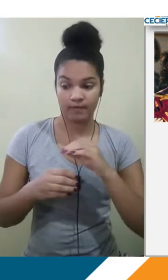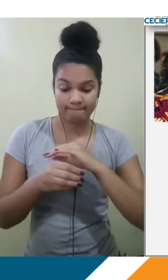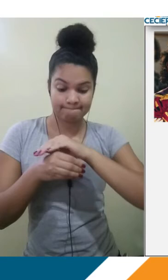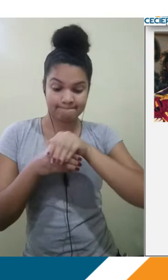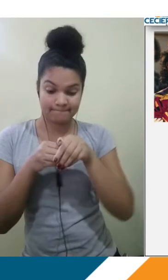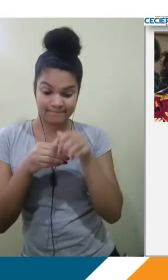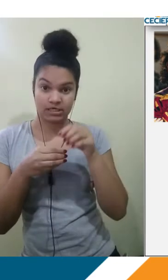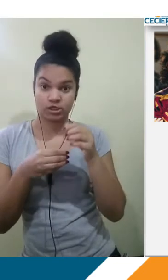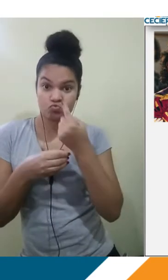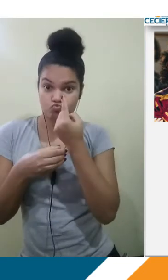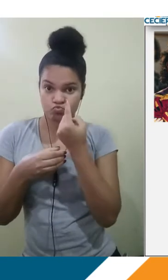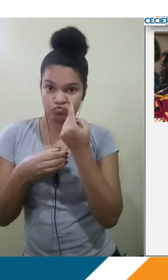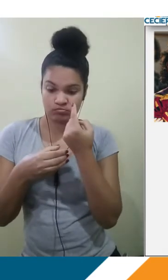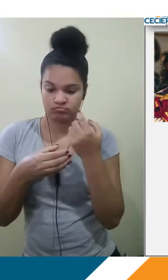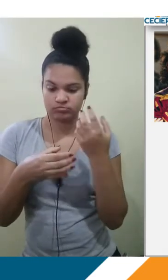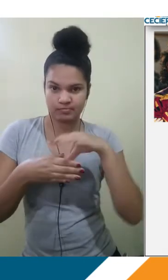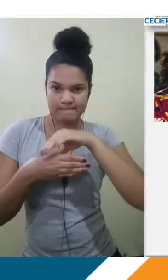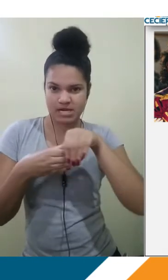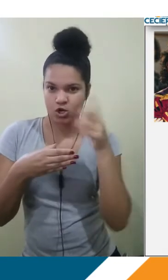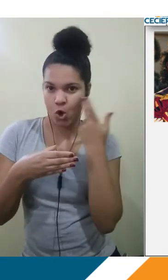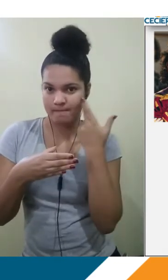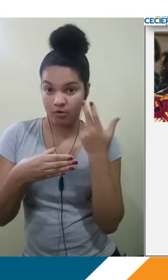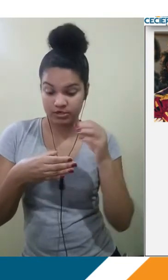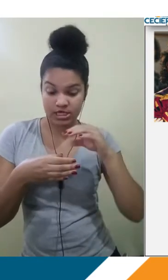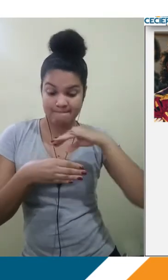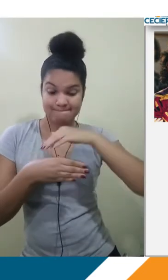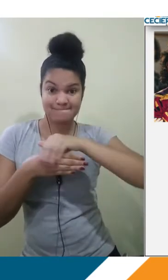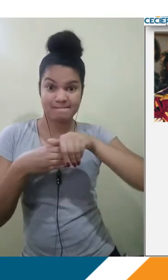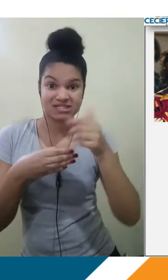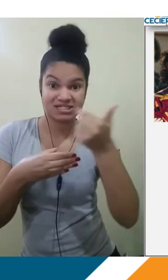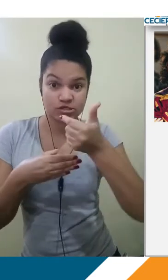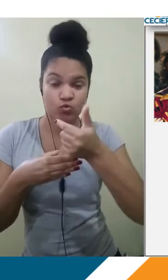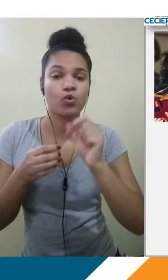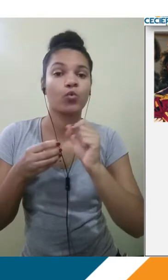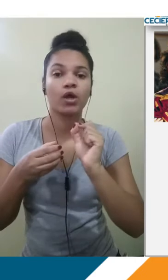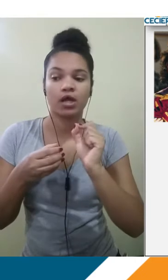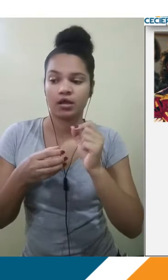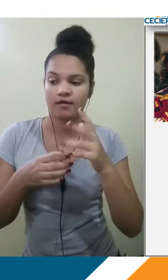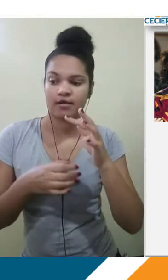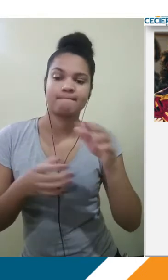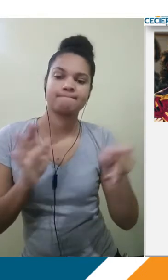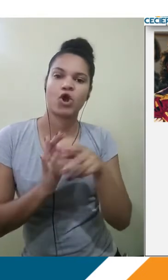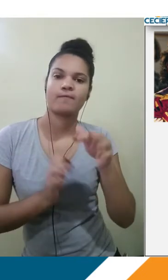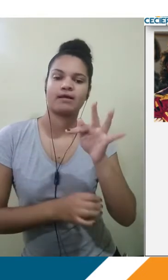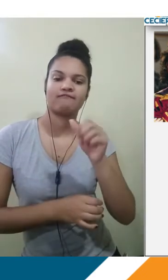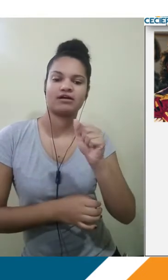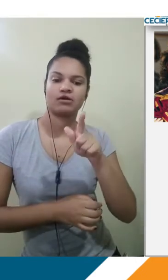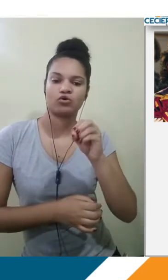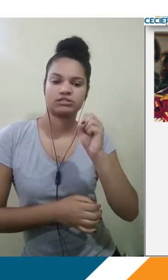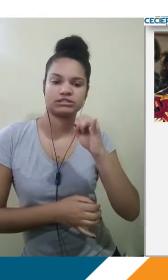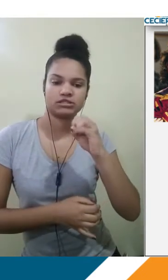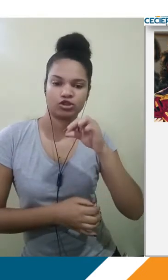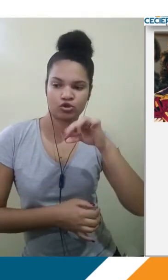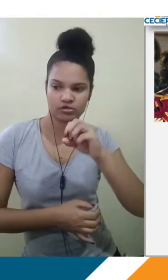plasmática do organismo, que foi fagocitado, e a membrana externa seria a membrana da fagocitose. Essa teoria da Margulis